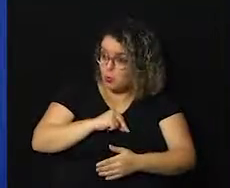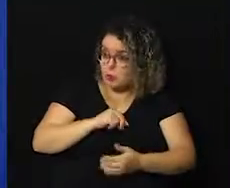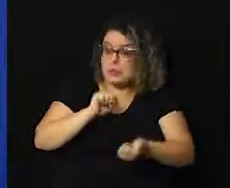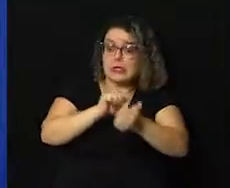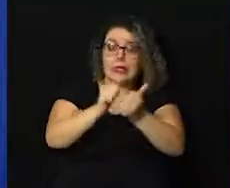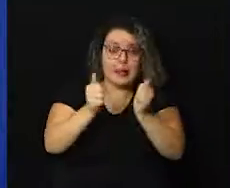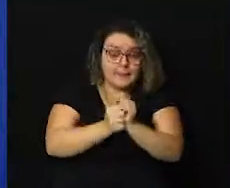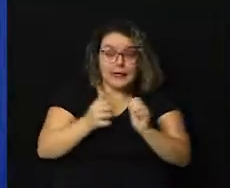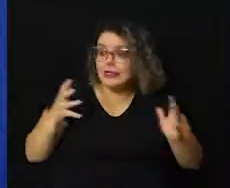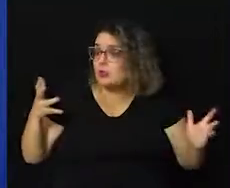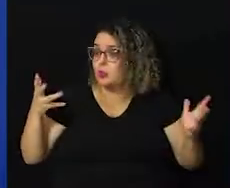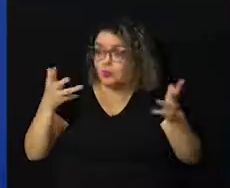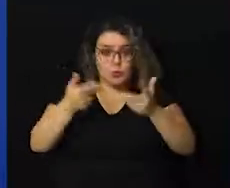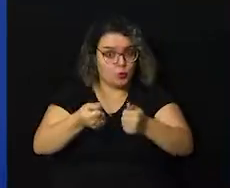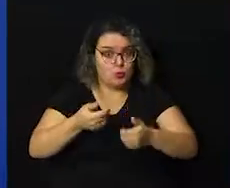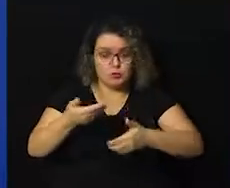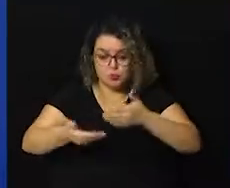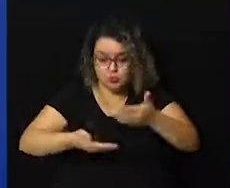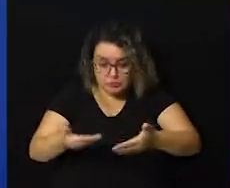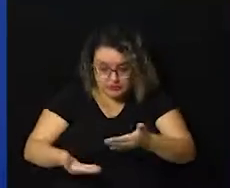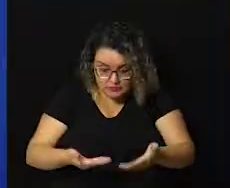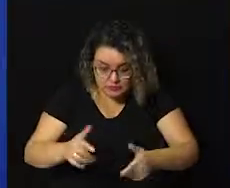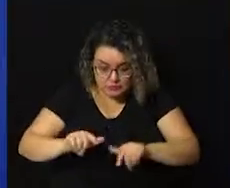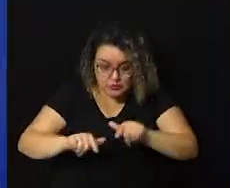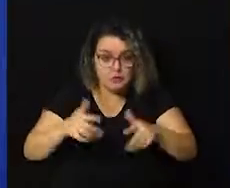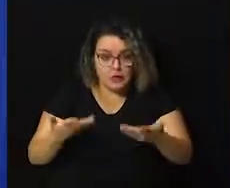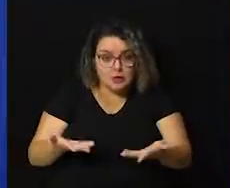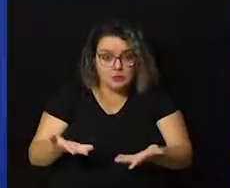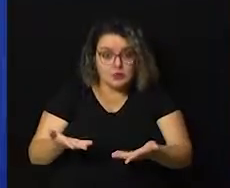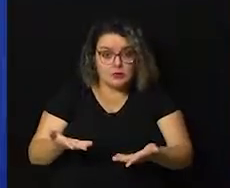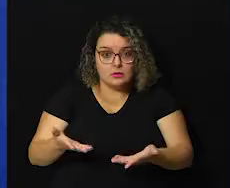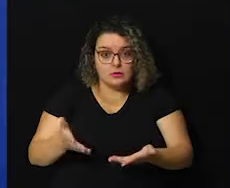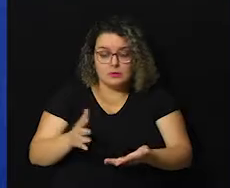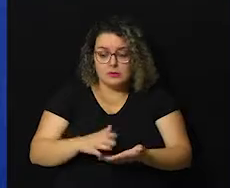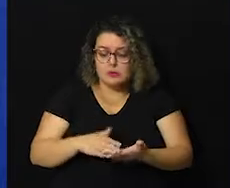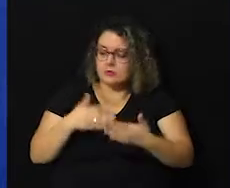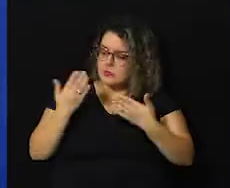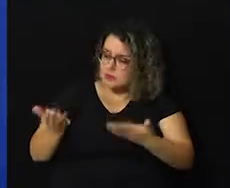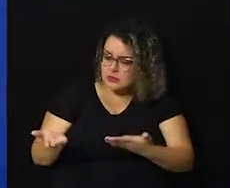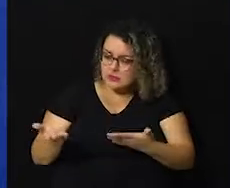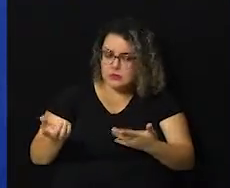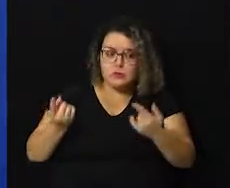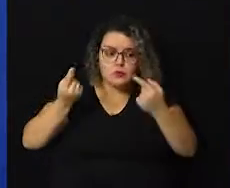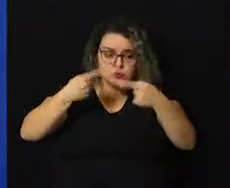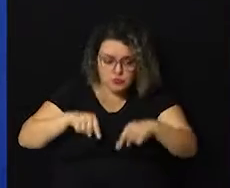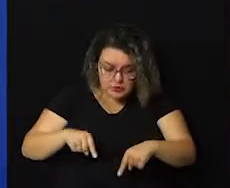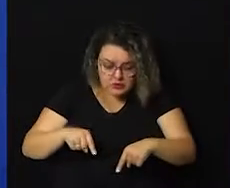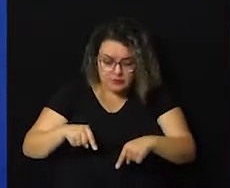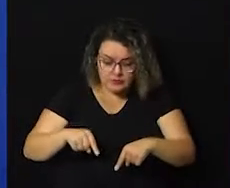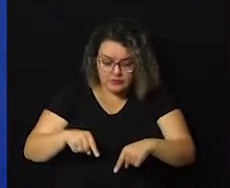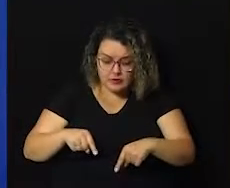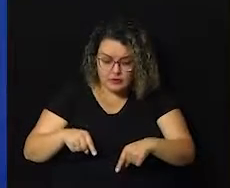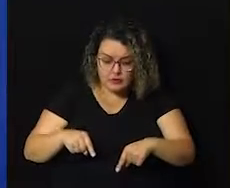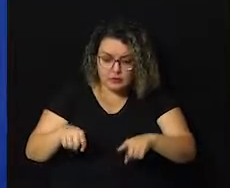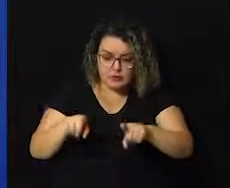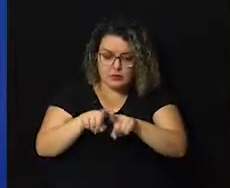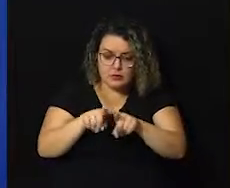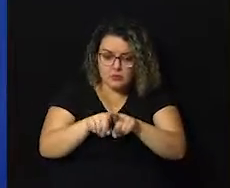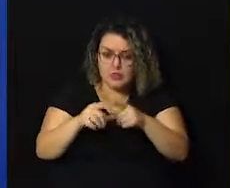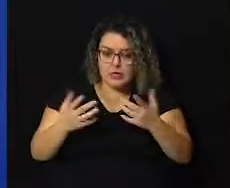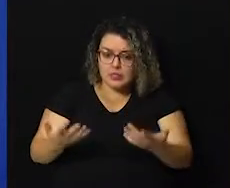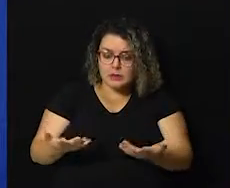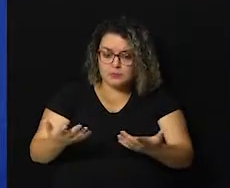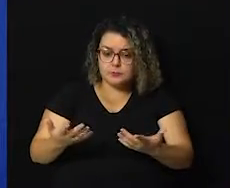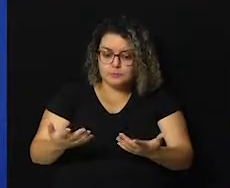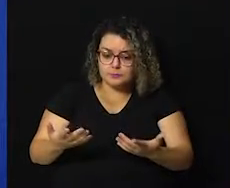utilizar mesmo todos os serviços e você se colocou não desafio inclusive